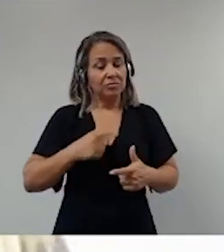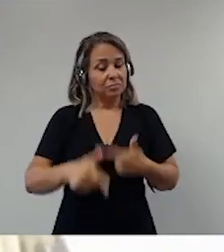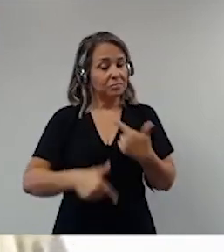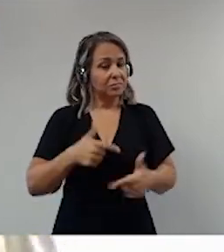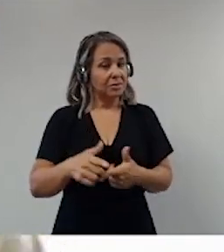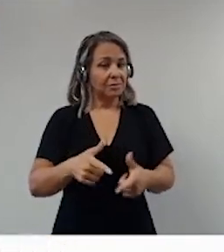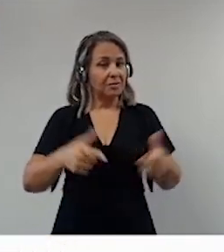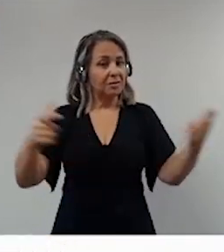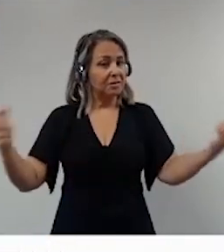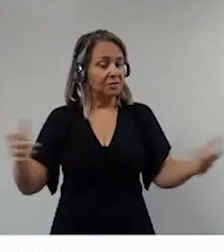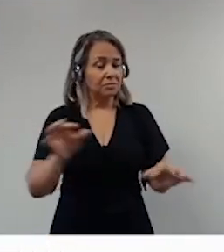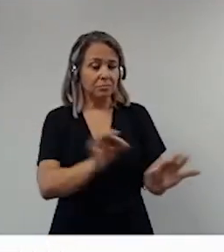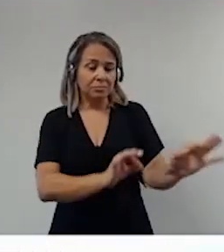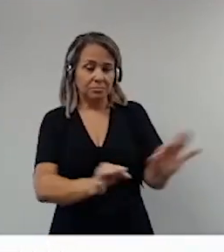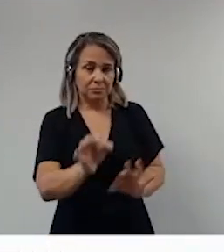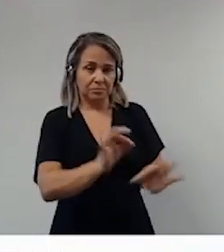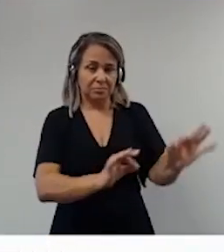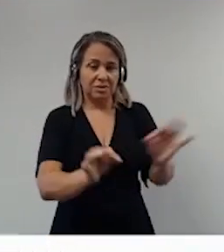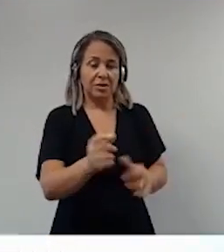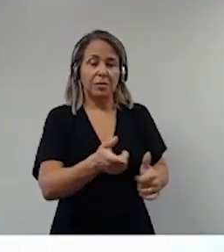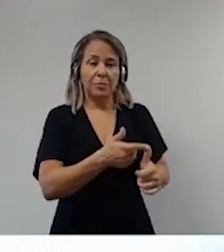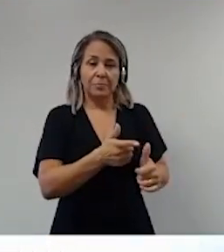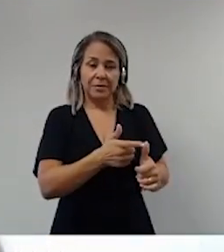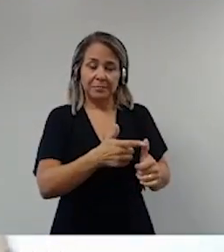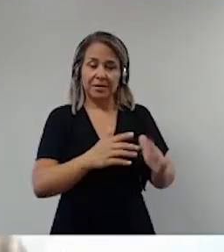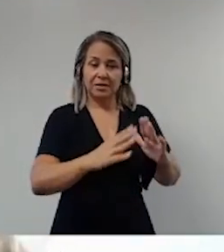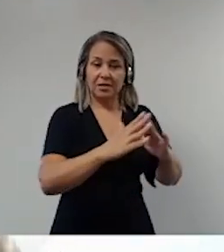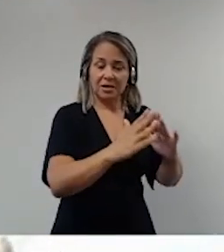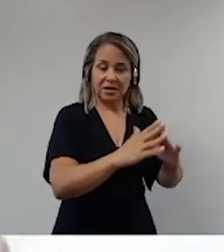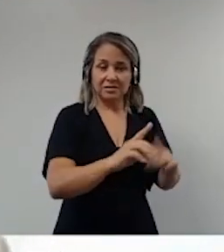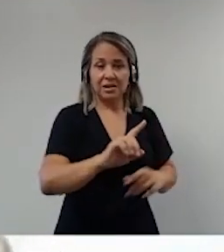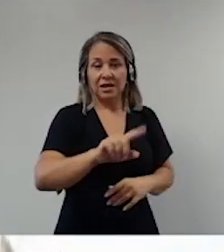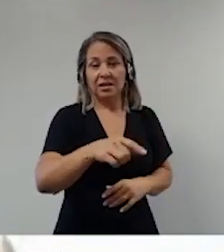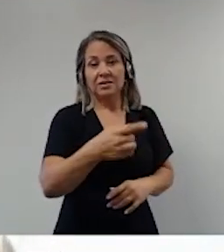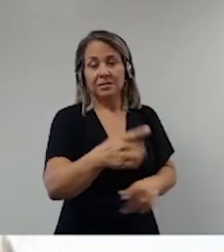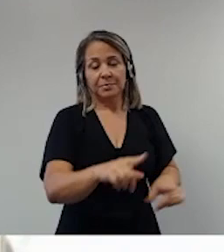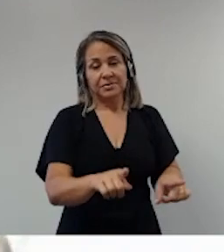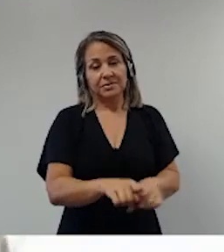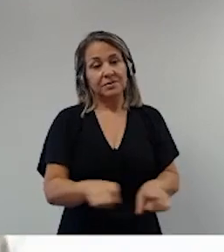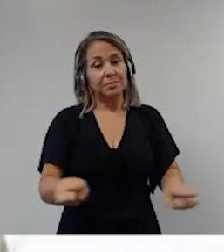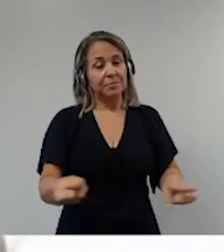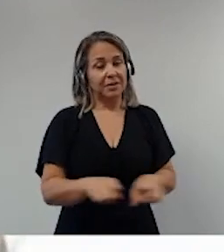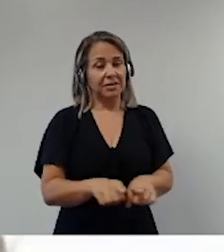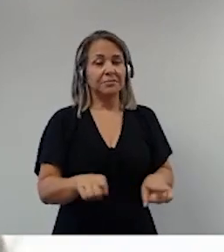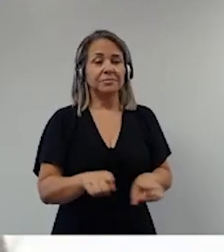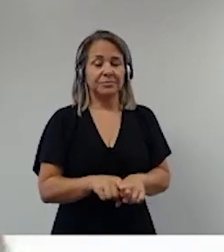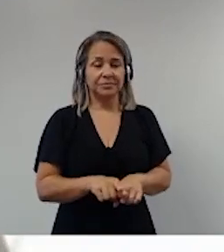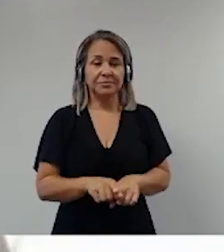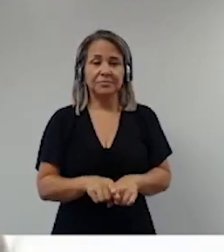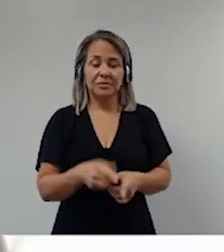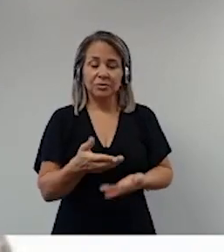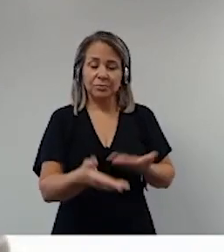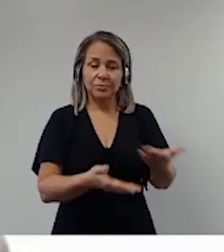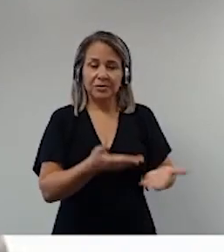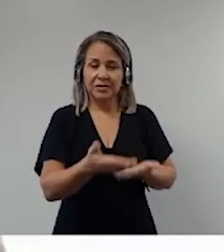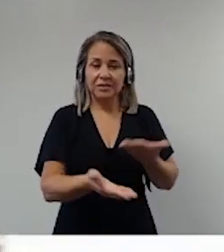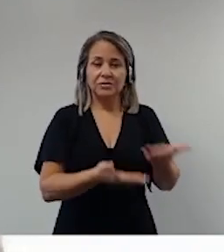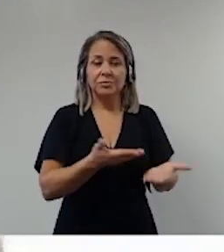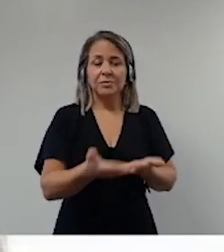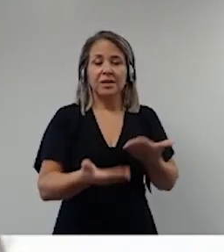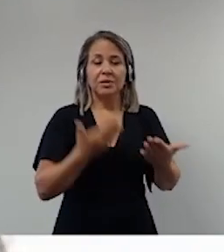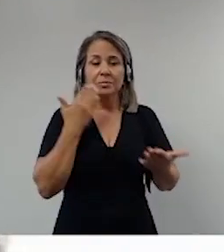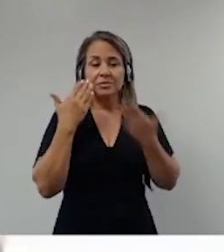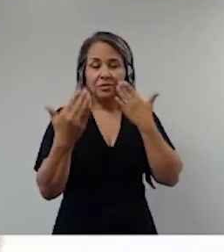não somente de organização do trabalho em casa, como também de um atendimento